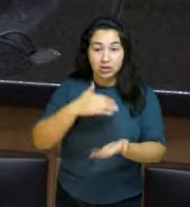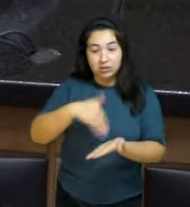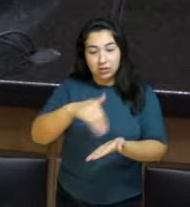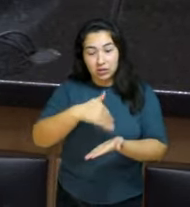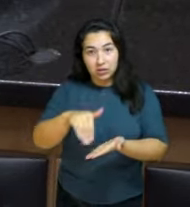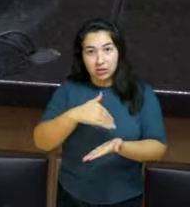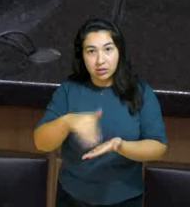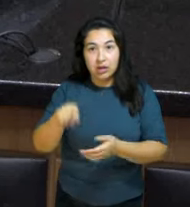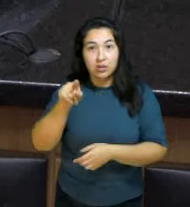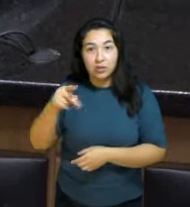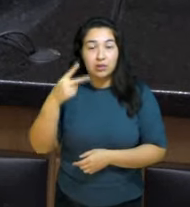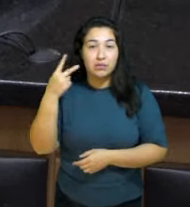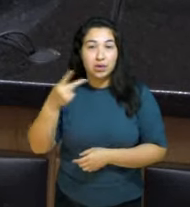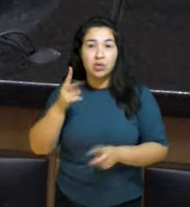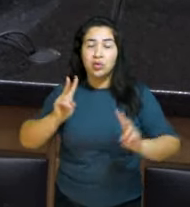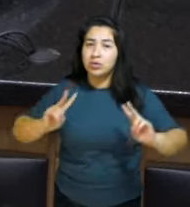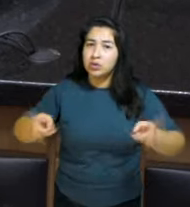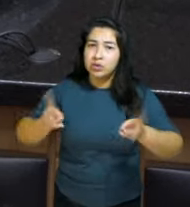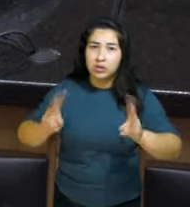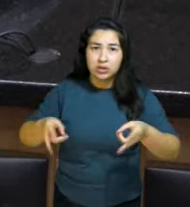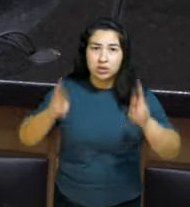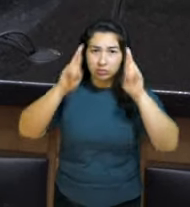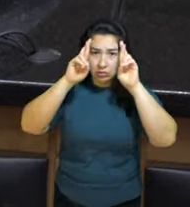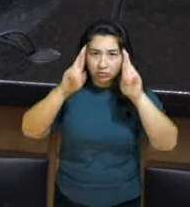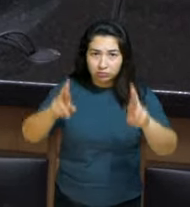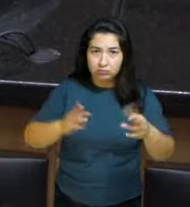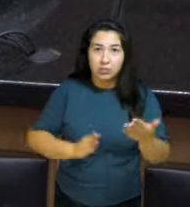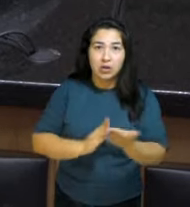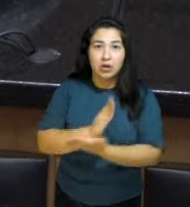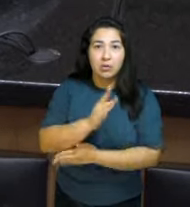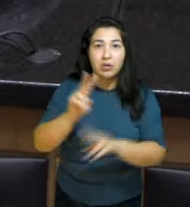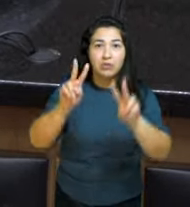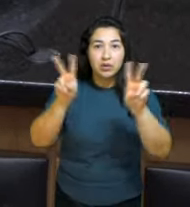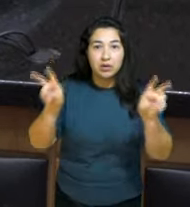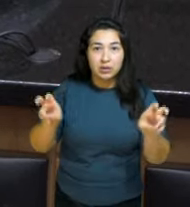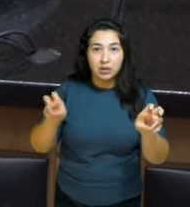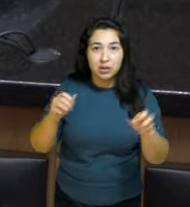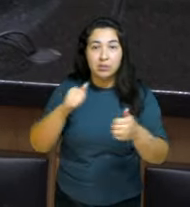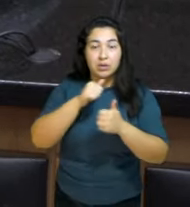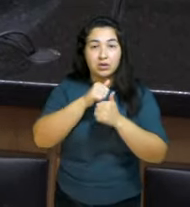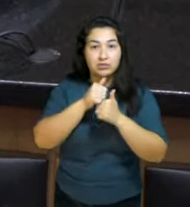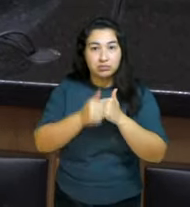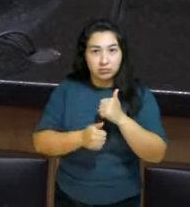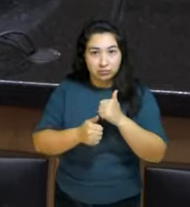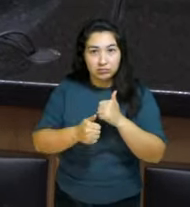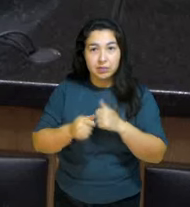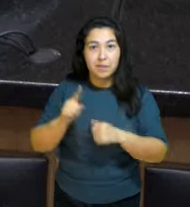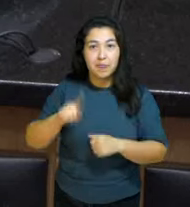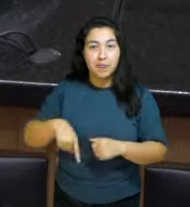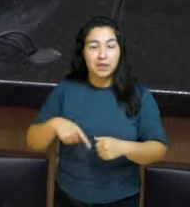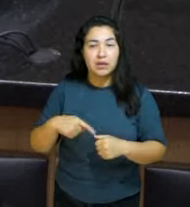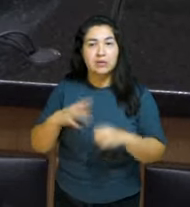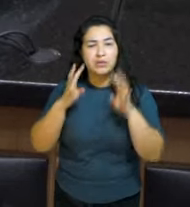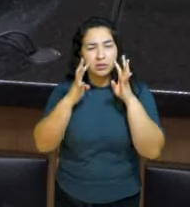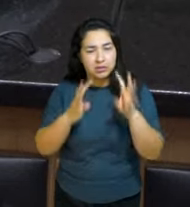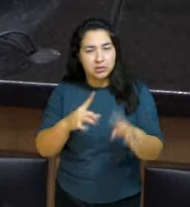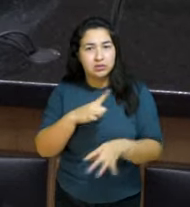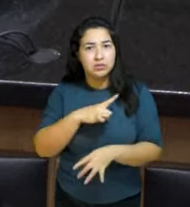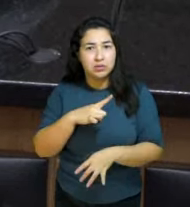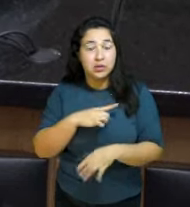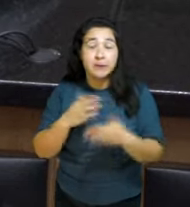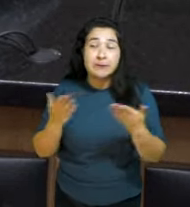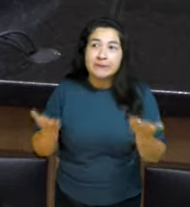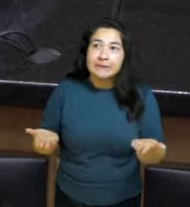de vereador, sempre pautando e aprovando as pautas do esporte, sempre teve sensível à causa do esporte. Então, nesse